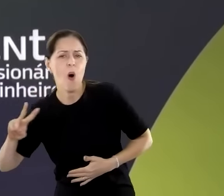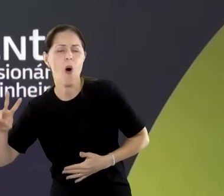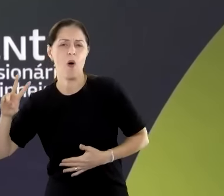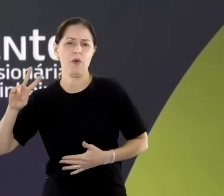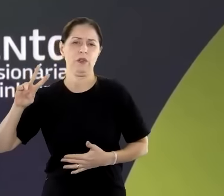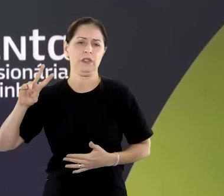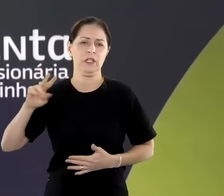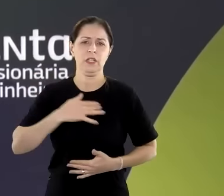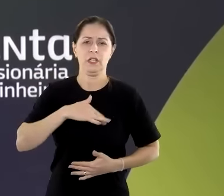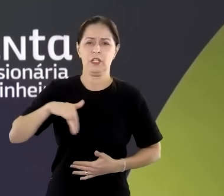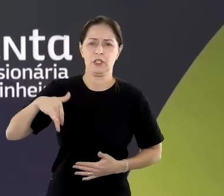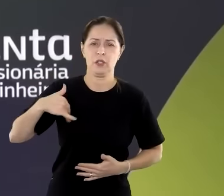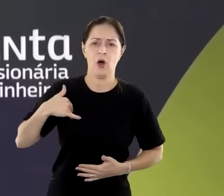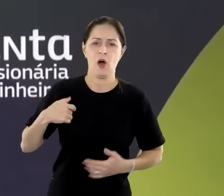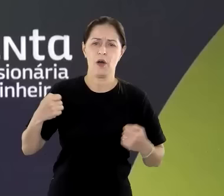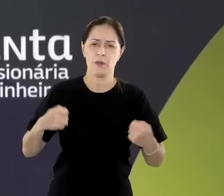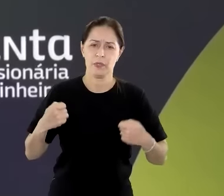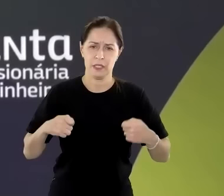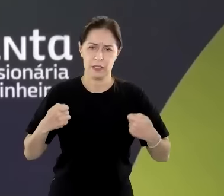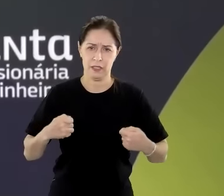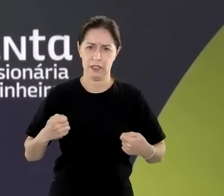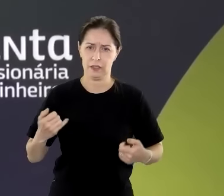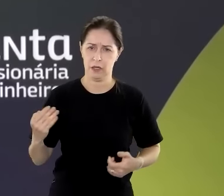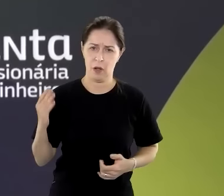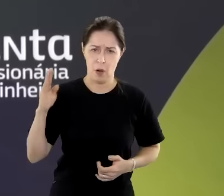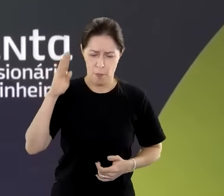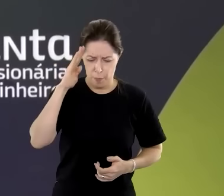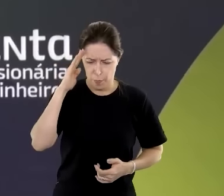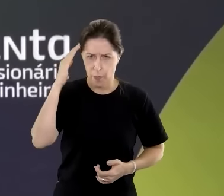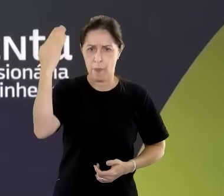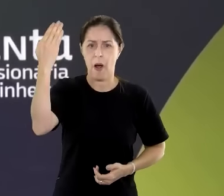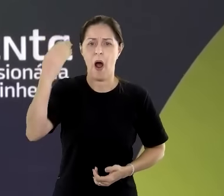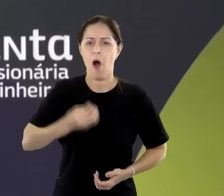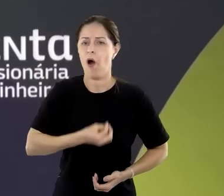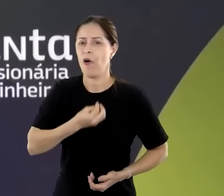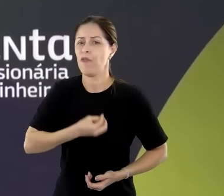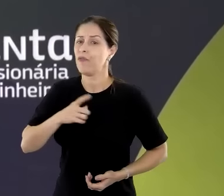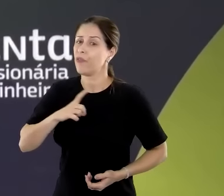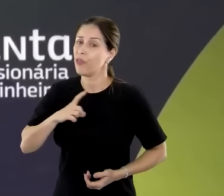dizendo a vida é mais do que o alimento e o corpo é mais do que as vestes.